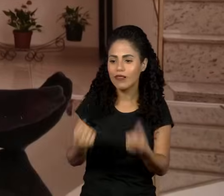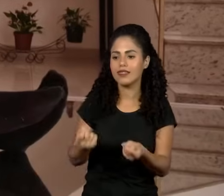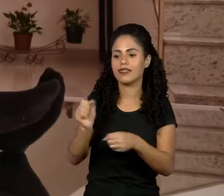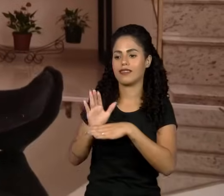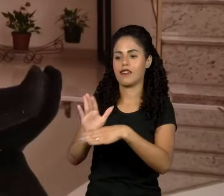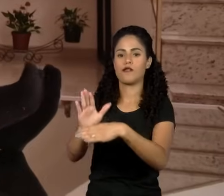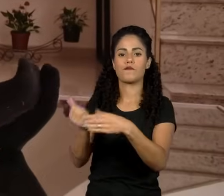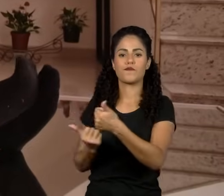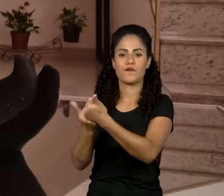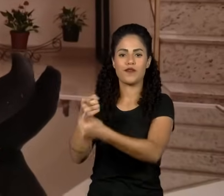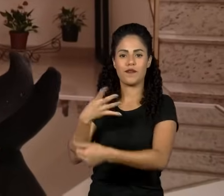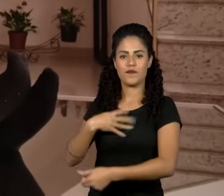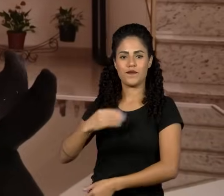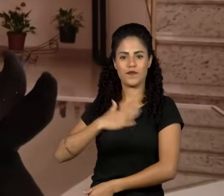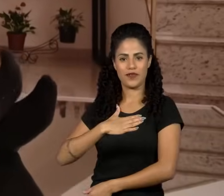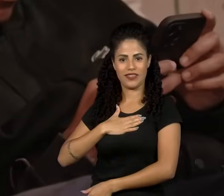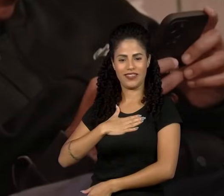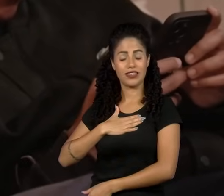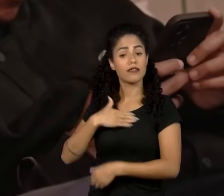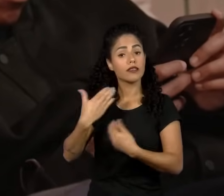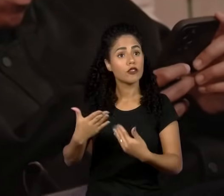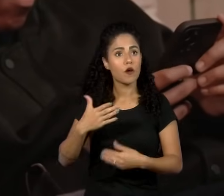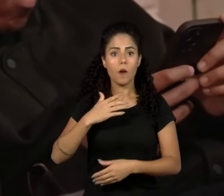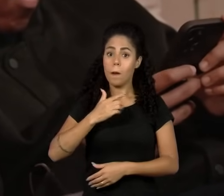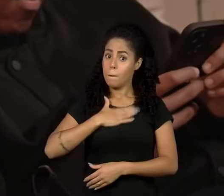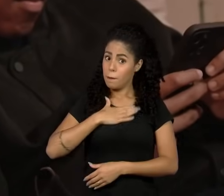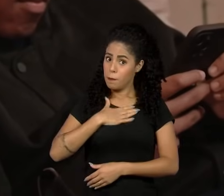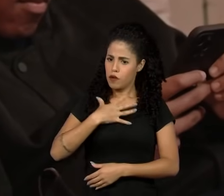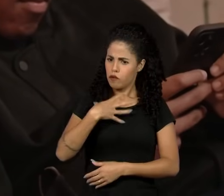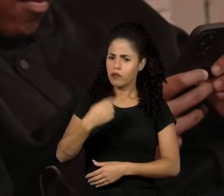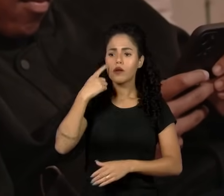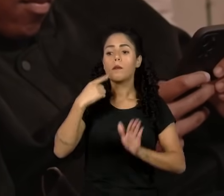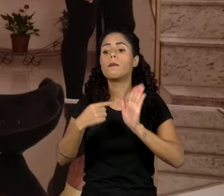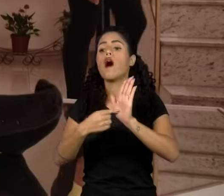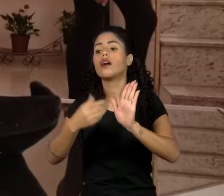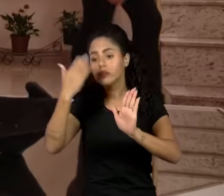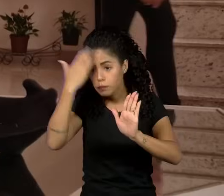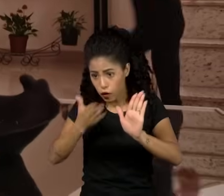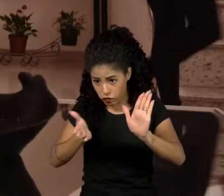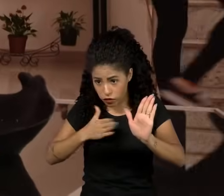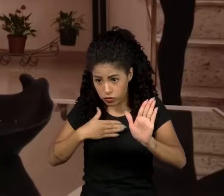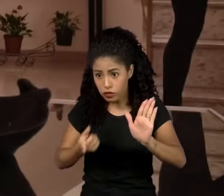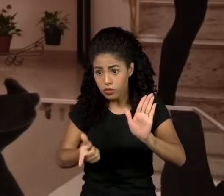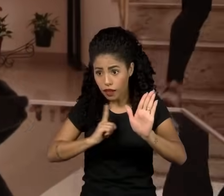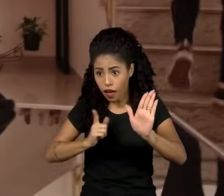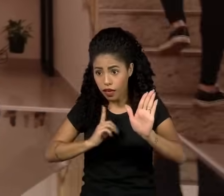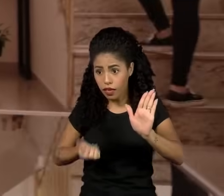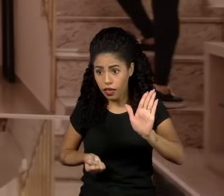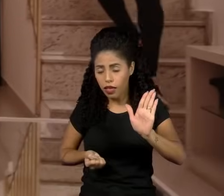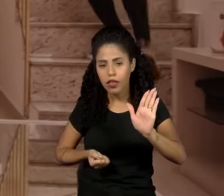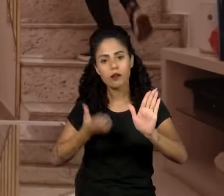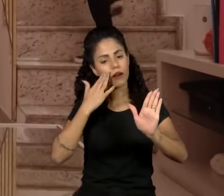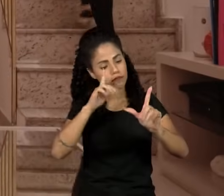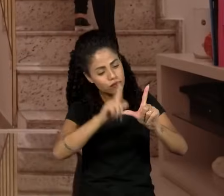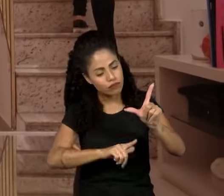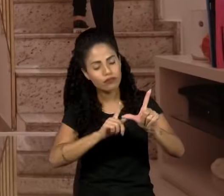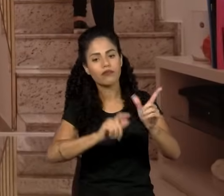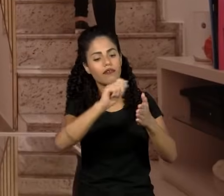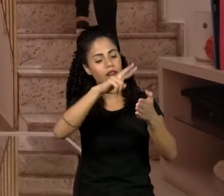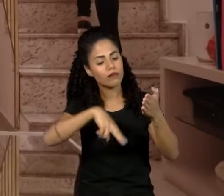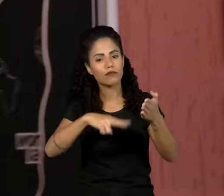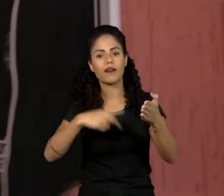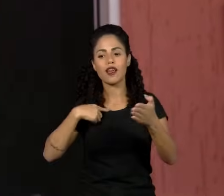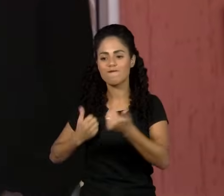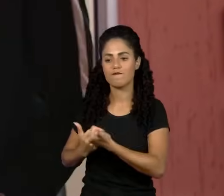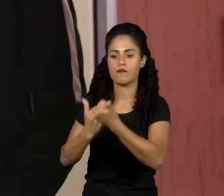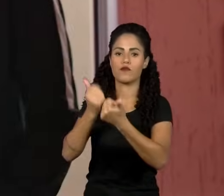dele. Na verdade, meu filho teve que realmente me mostrar que era isso que ele queria, para que eu pudesse embarcar no sonho